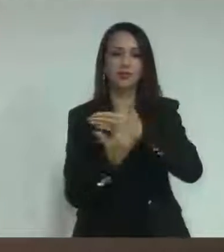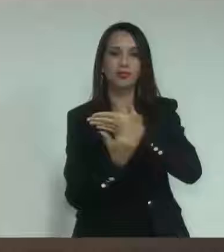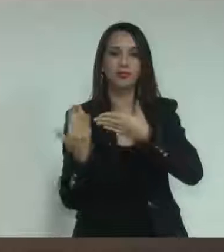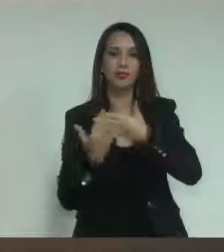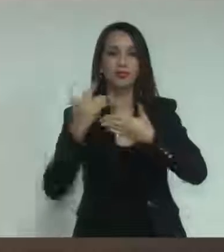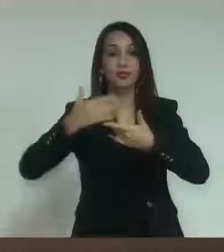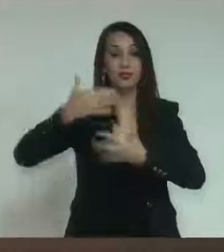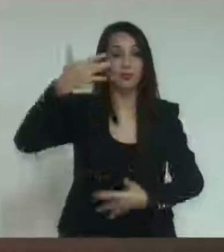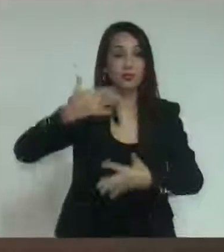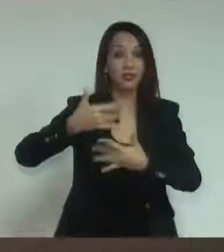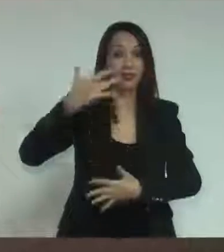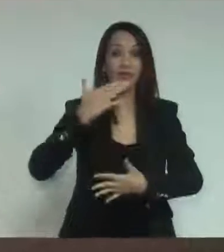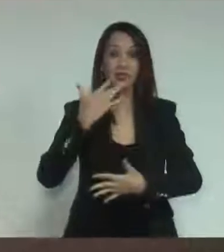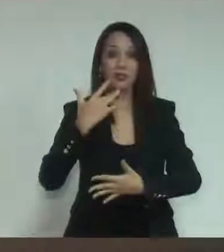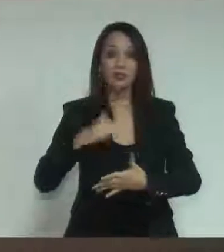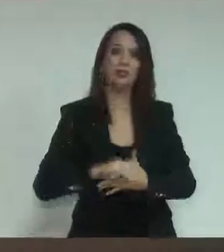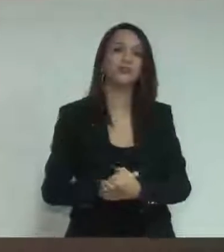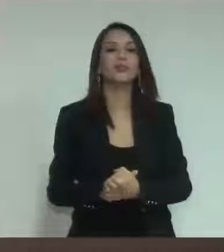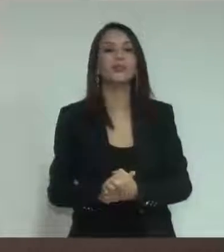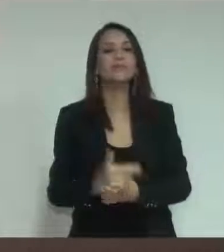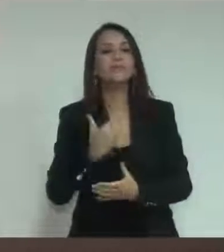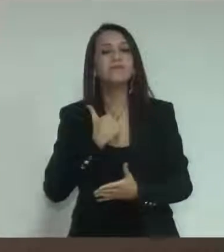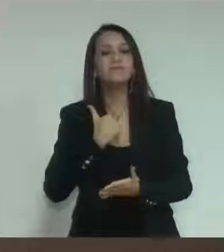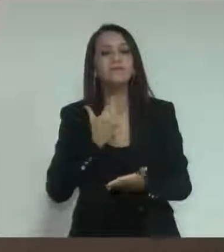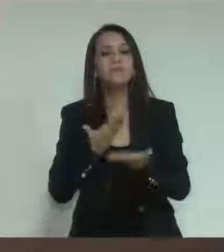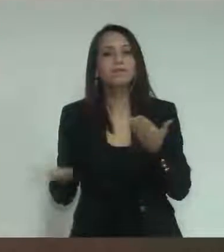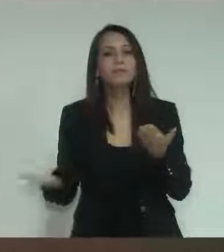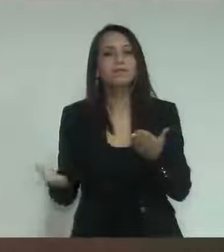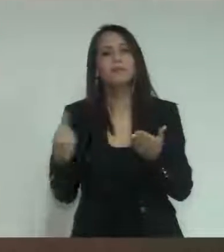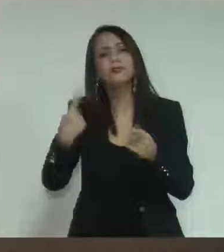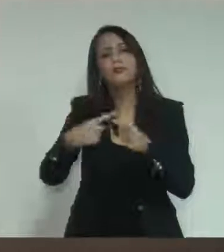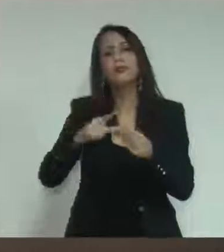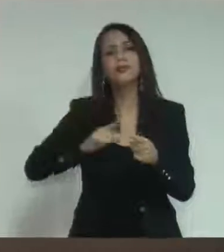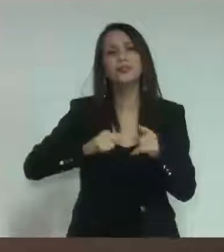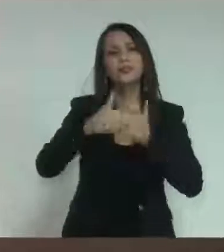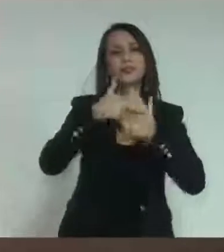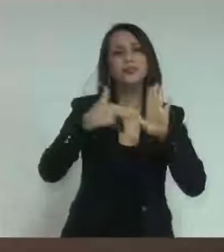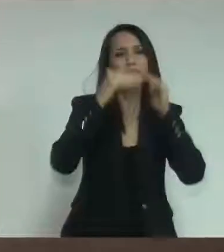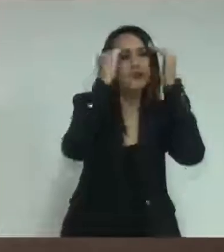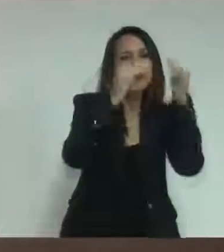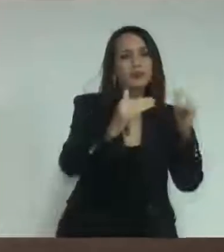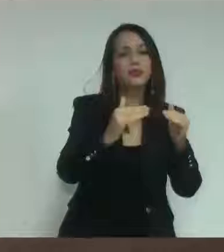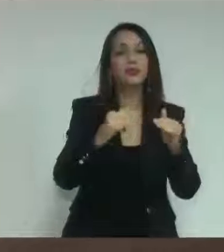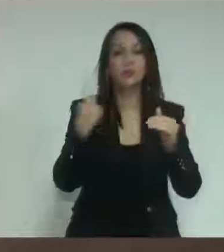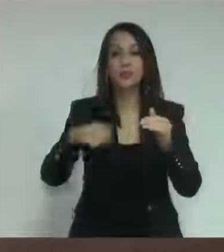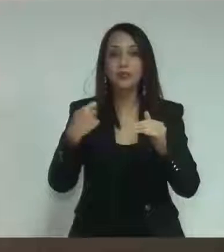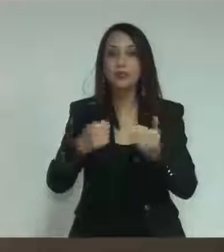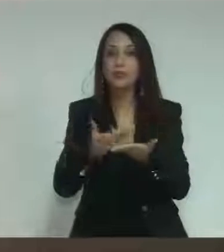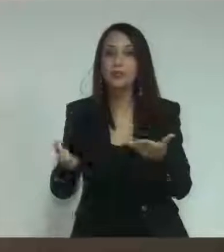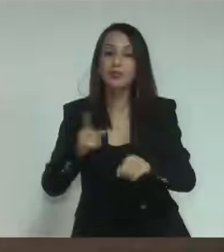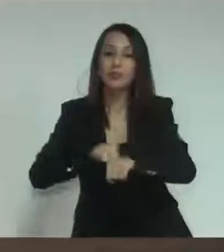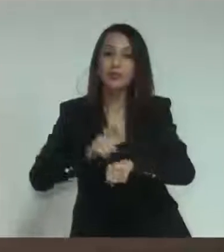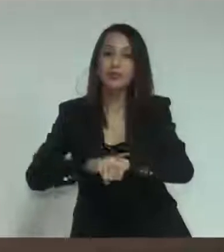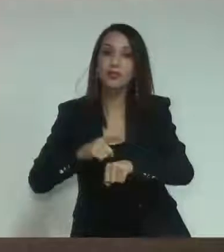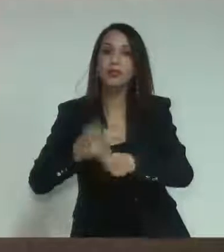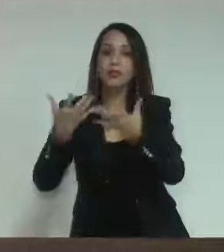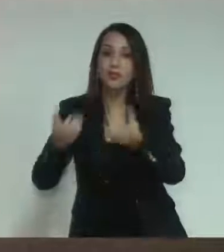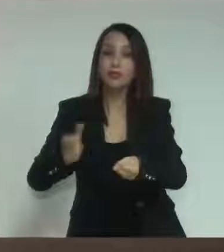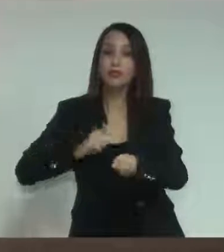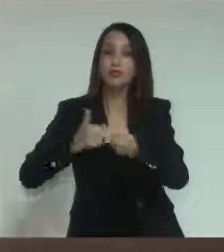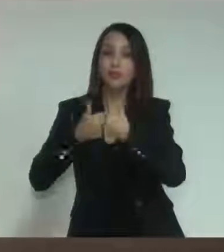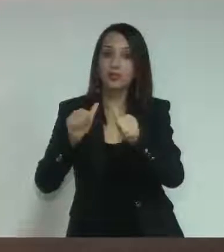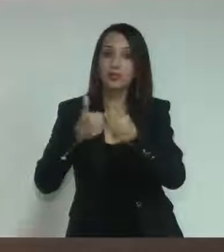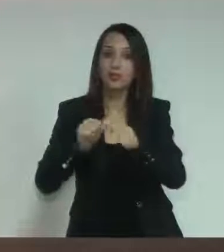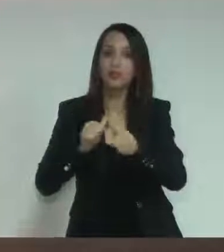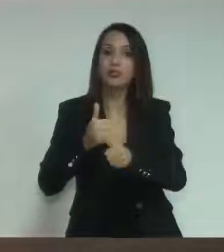para que a gente não perca tempo aquilo que não é essencial no transporte público. O transporte público, na concessão, ele